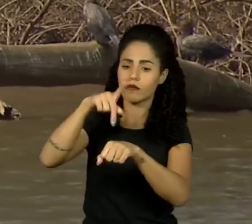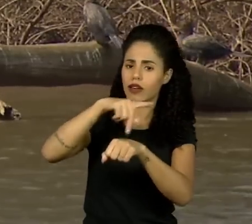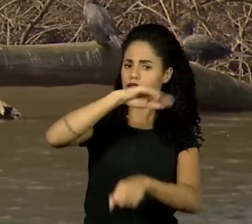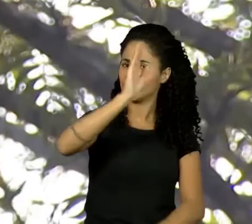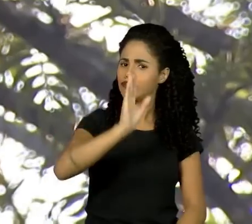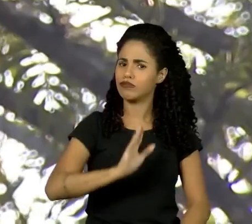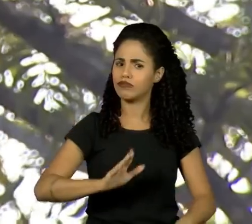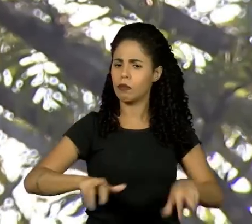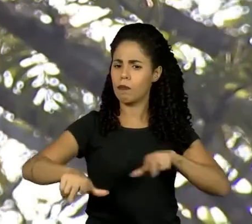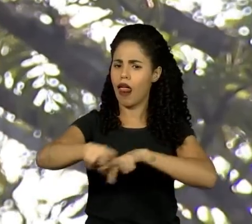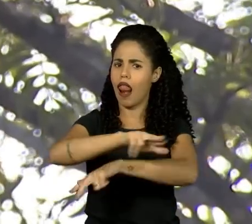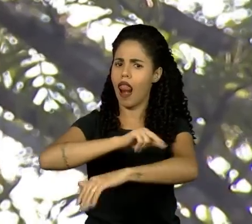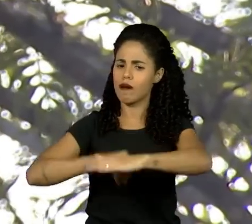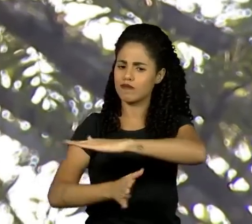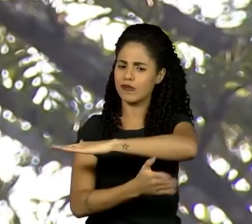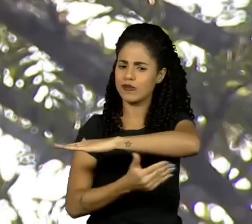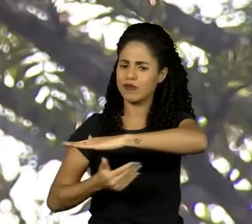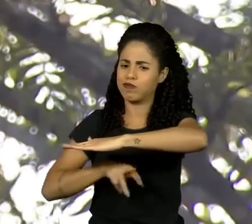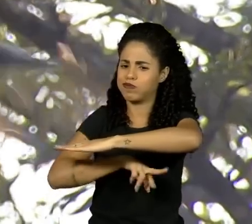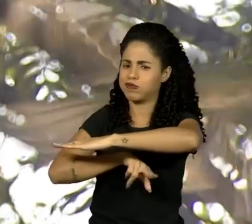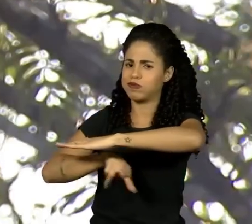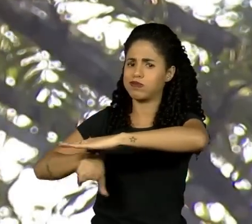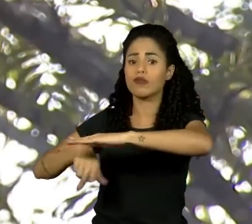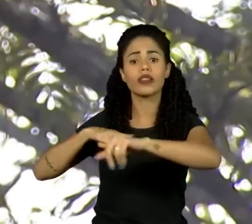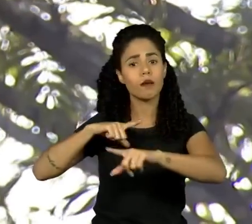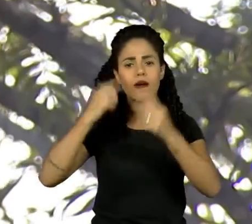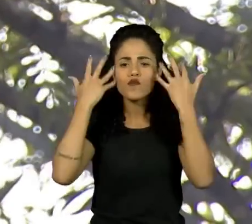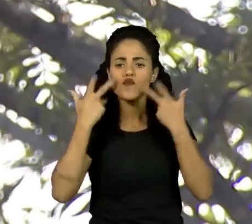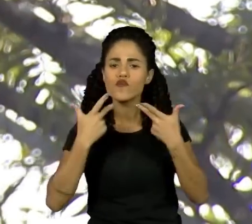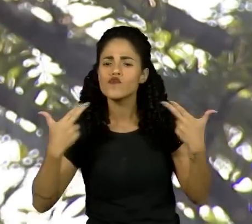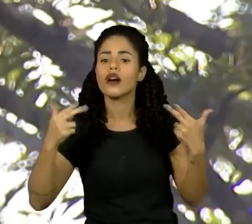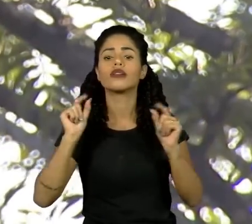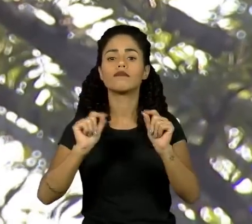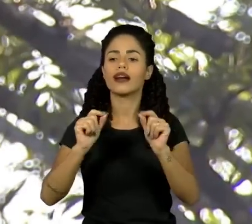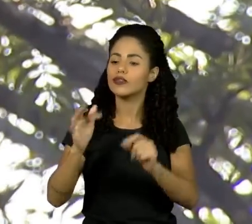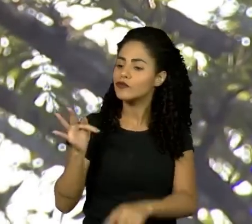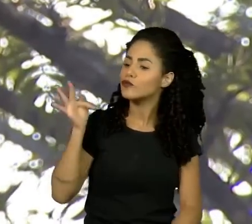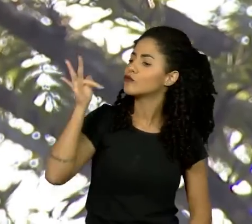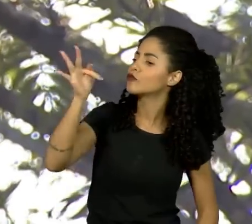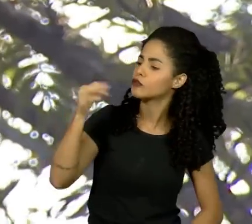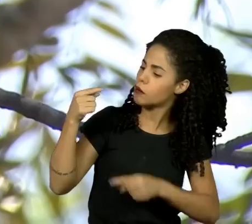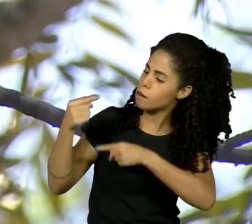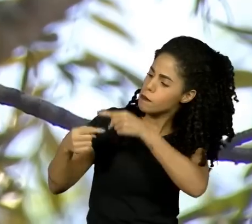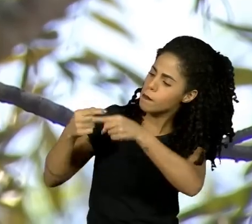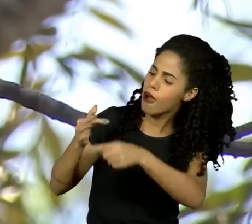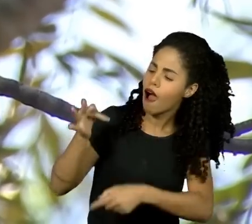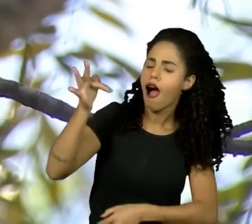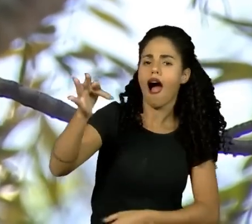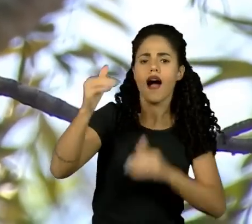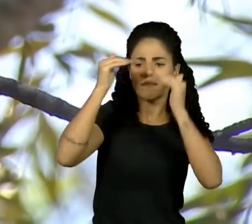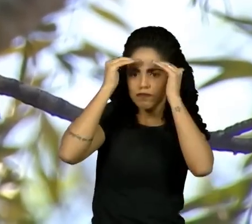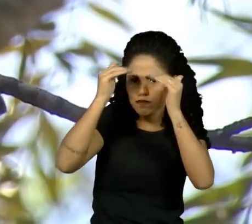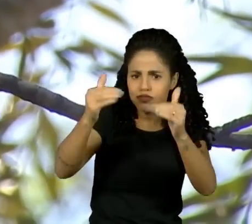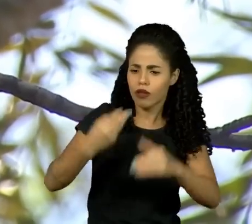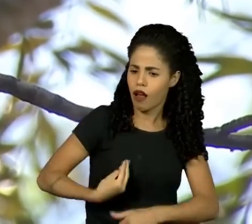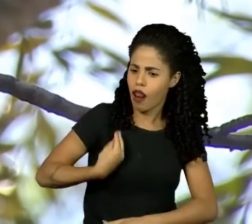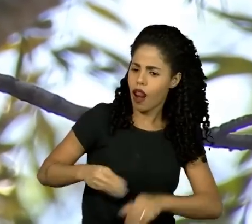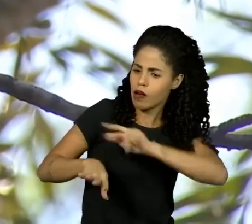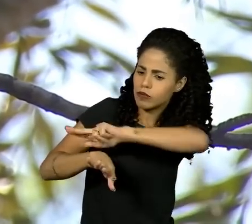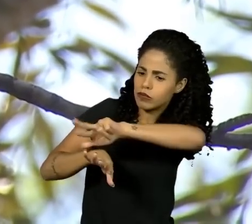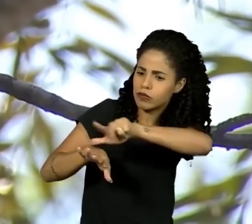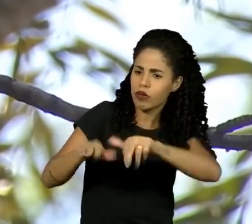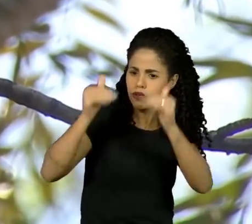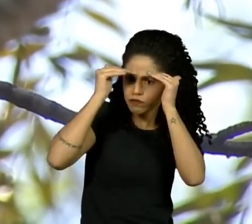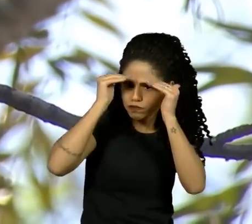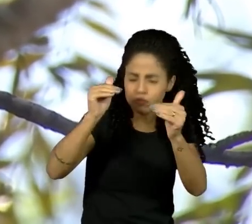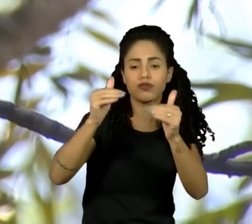maior biodiversidade do planeta. Talvez as futuras gerações sejam capazes de respeitar a vida na Terra em todas as